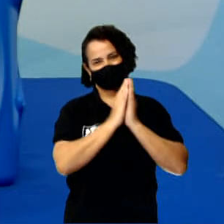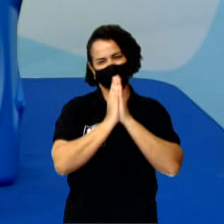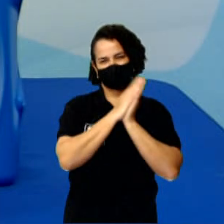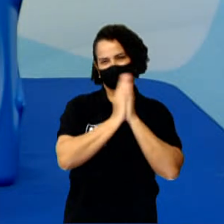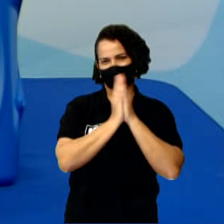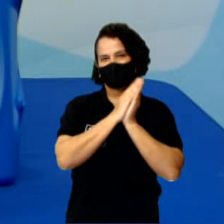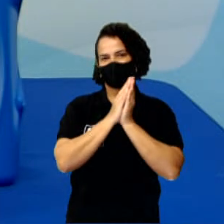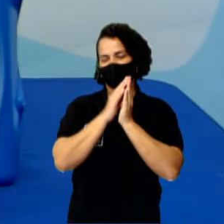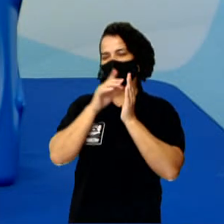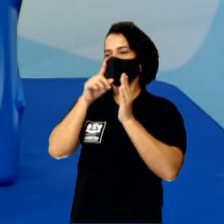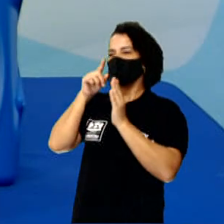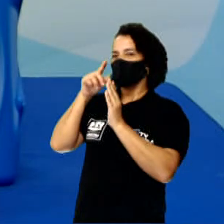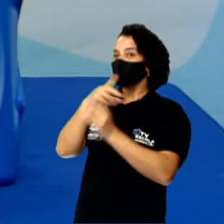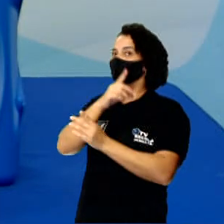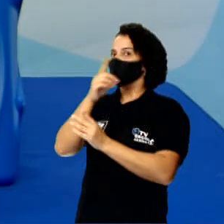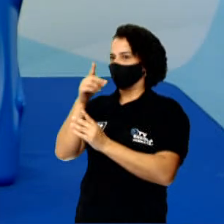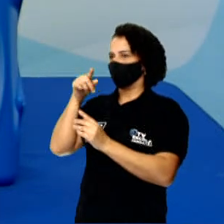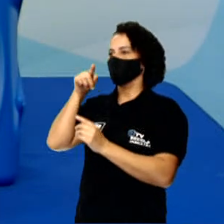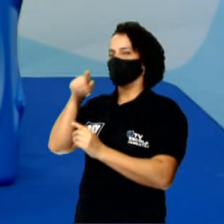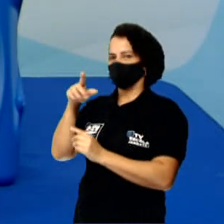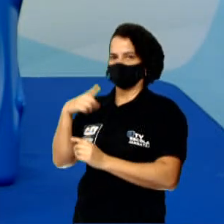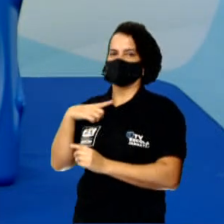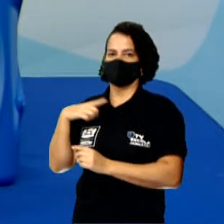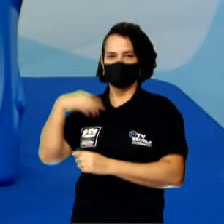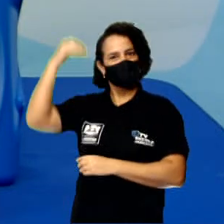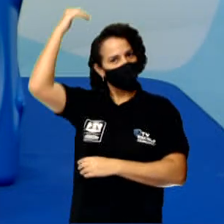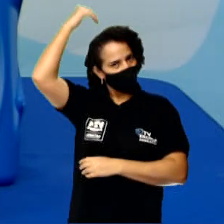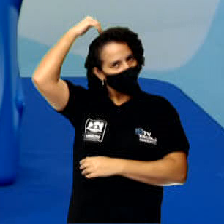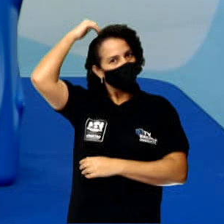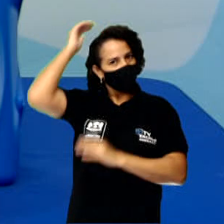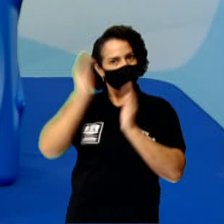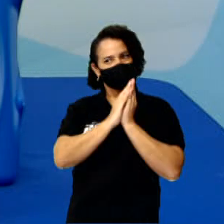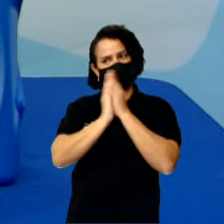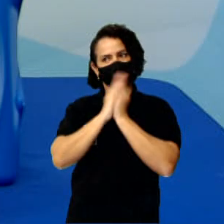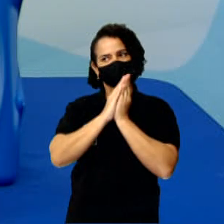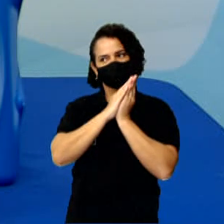que estava ali, quebrou. As três se entreolharam e ficaram